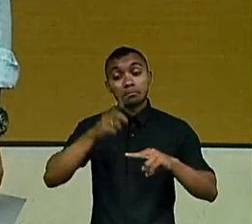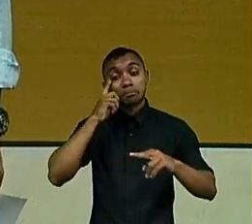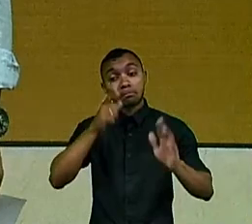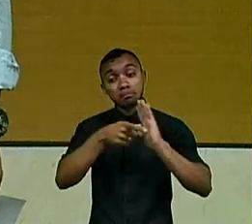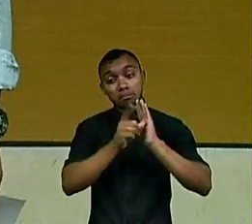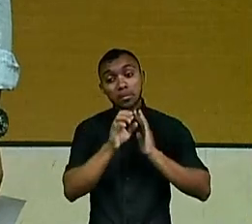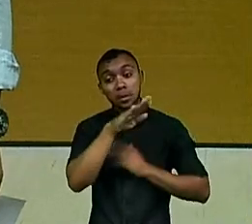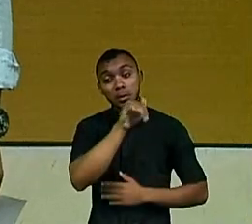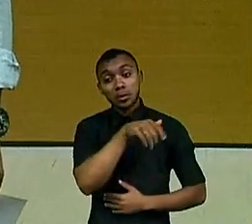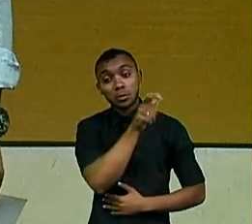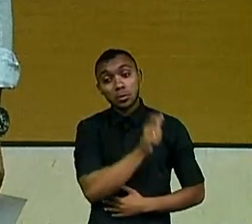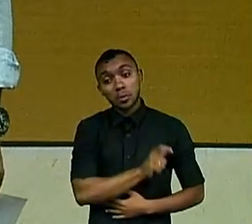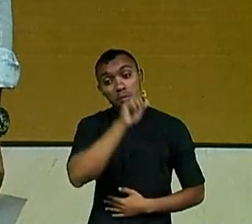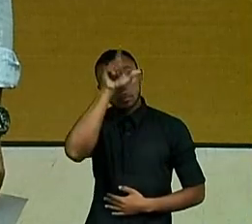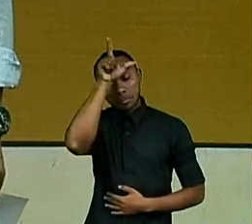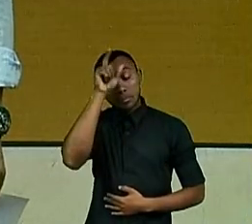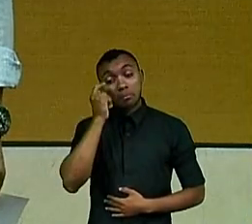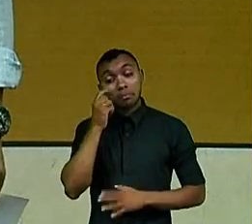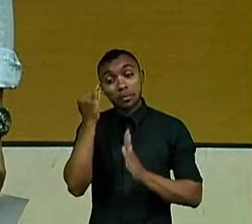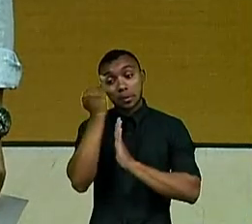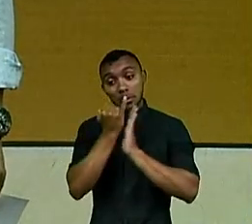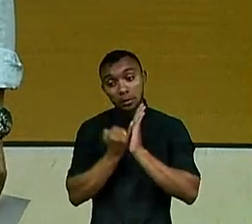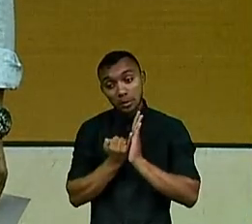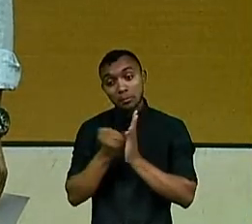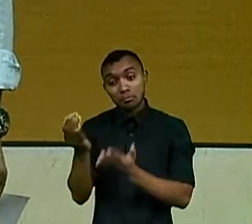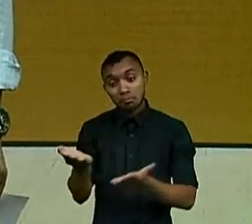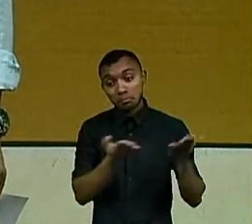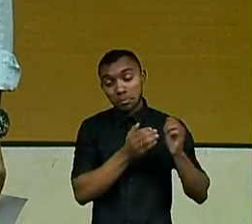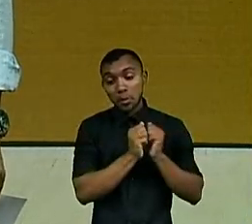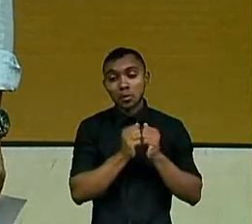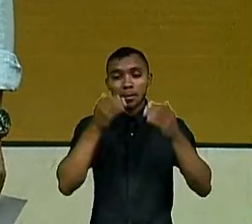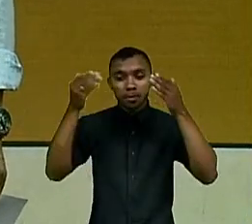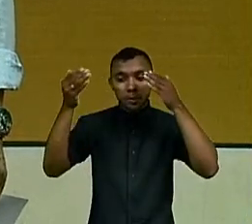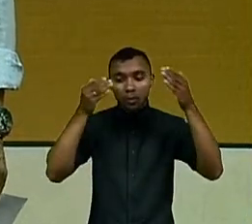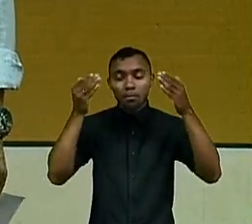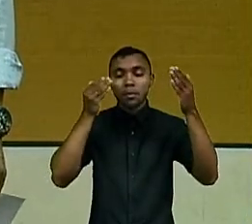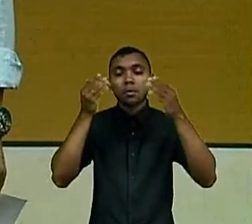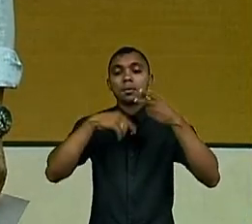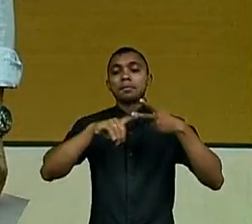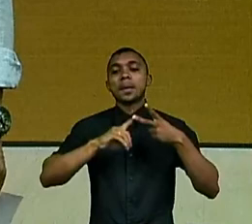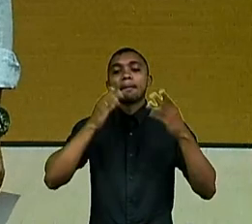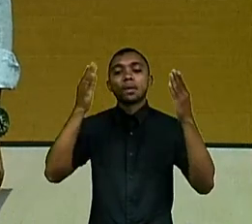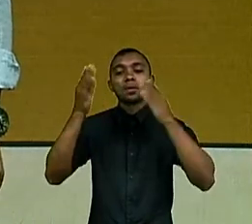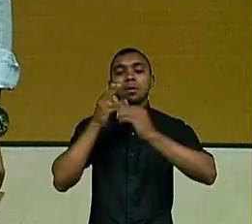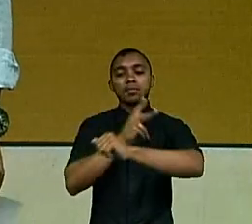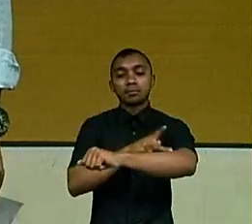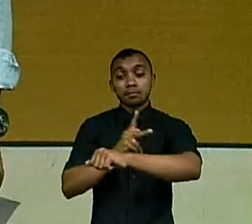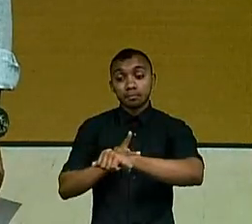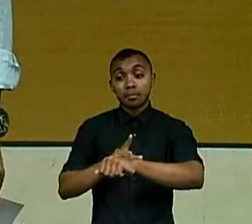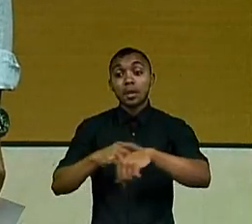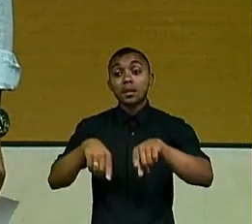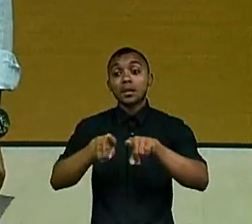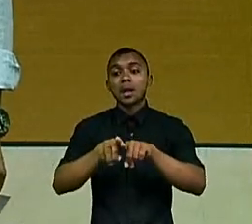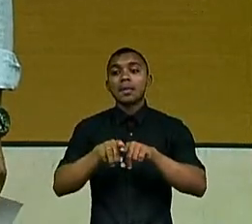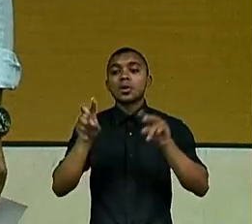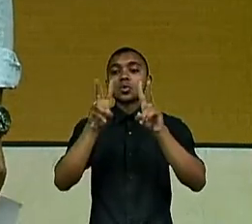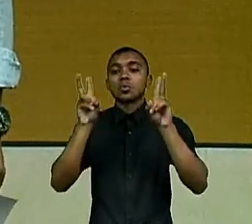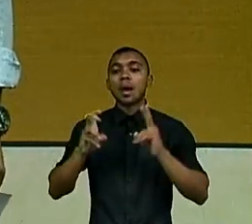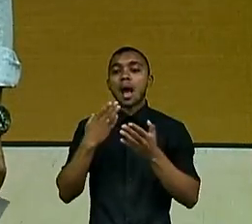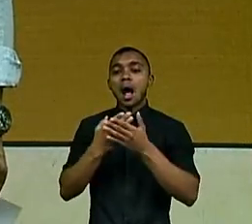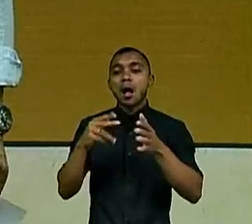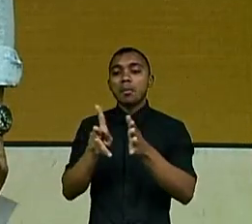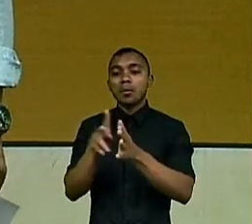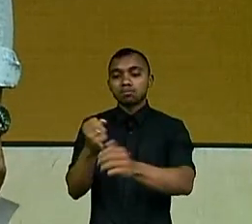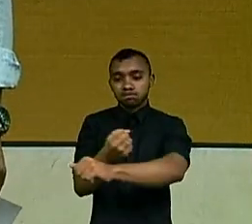vai encaminhar você lá o plantão um psicólogo e psicopedagogos além do alcance emocional né que